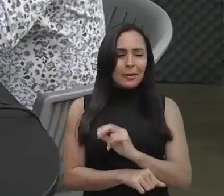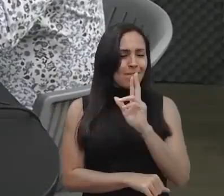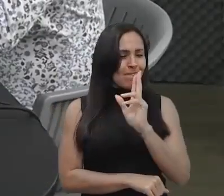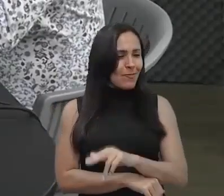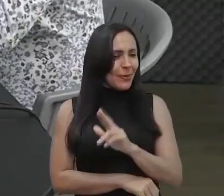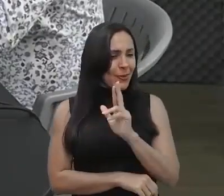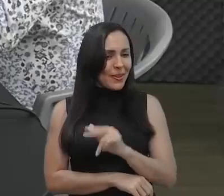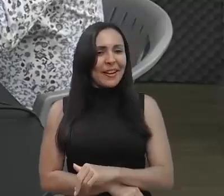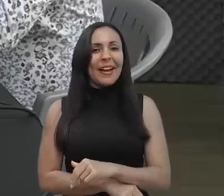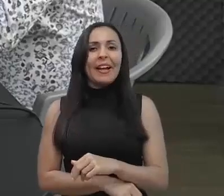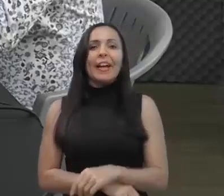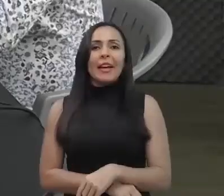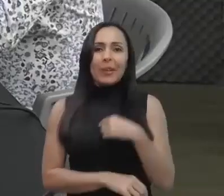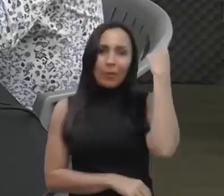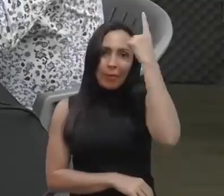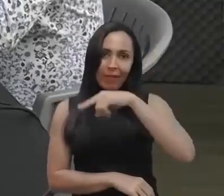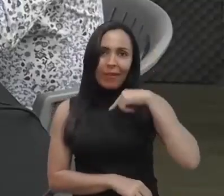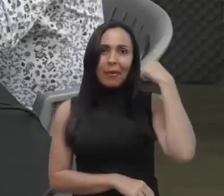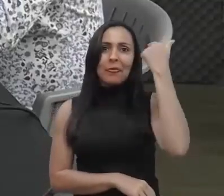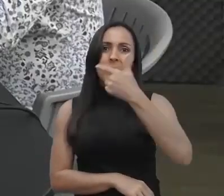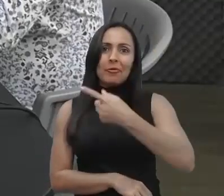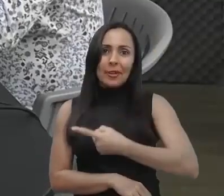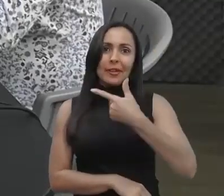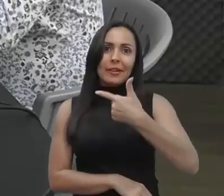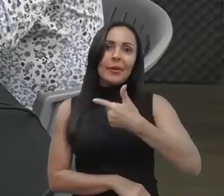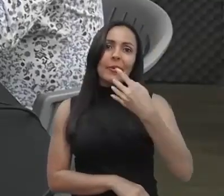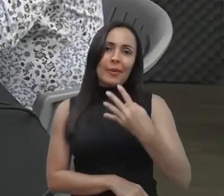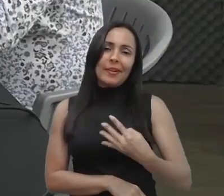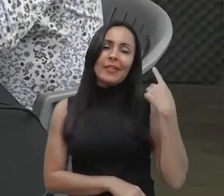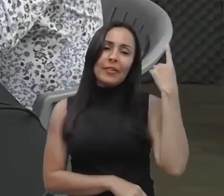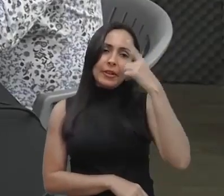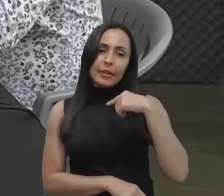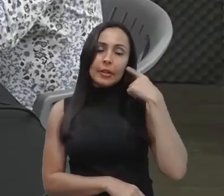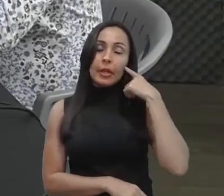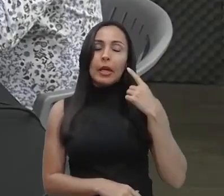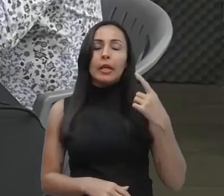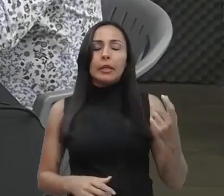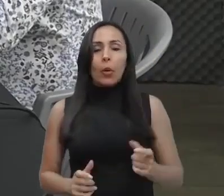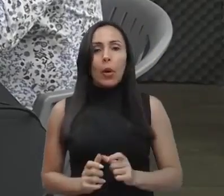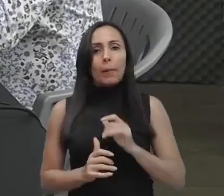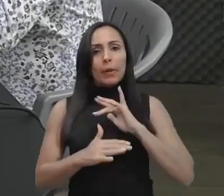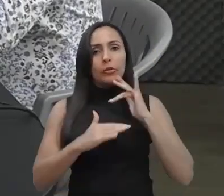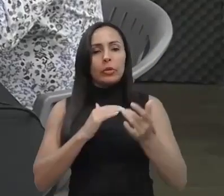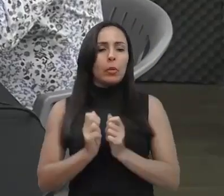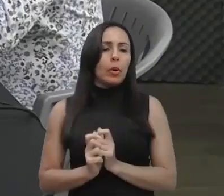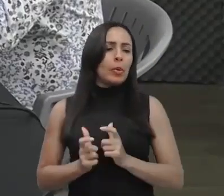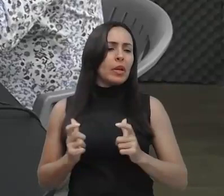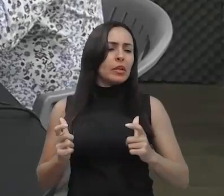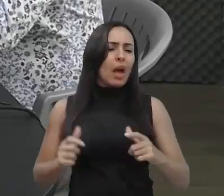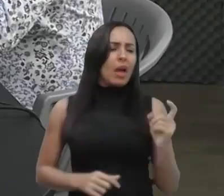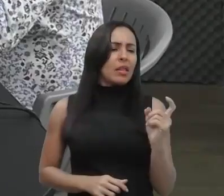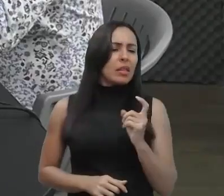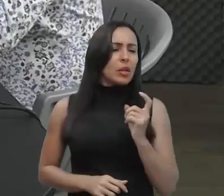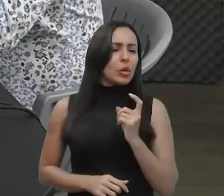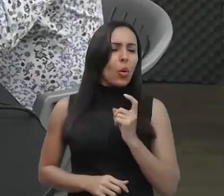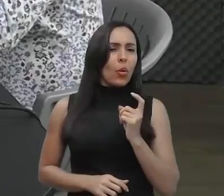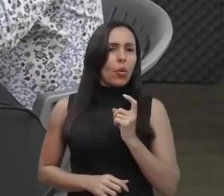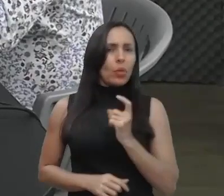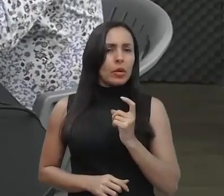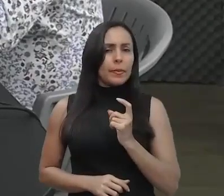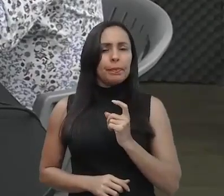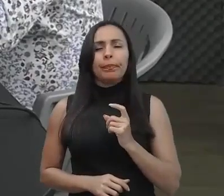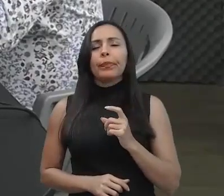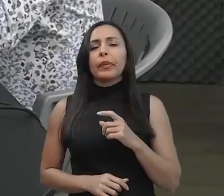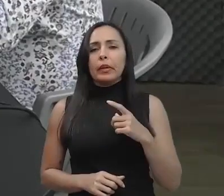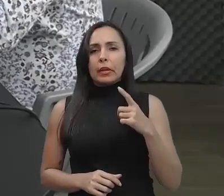Horas Não Para e a tendência é só aumentar né com rede social a tendência é só aumentar tiktok Instagram o que tem de conteúdo sendo